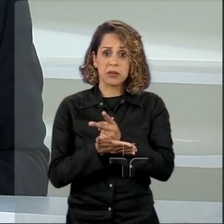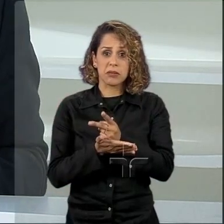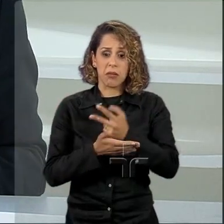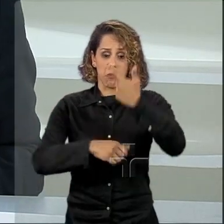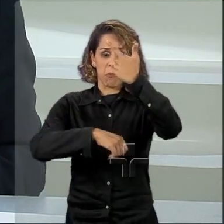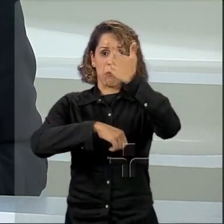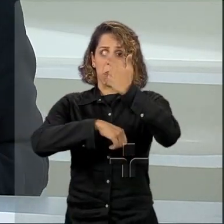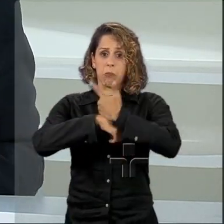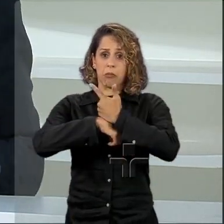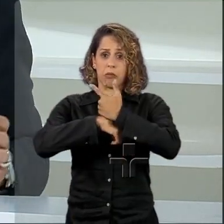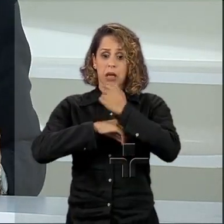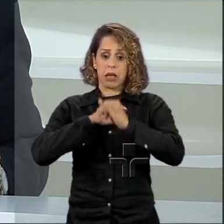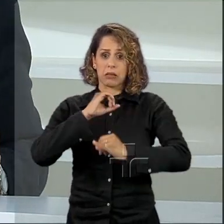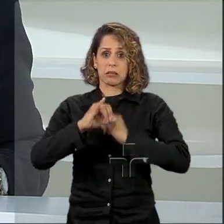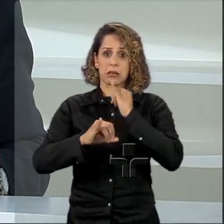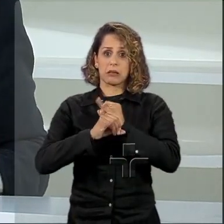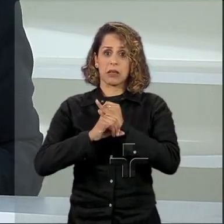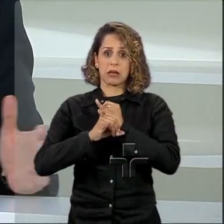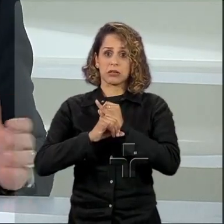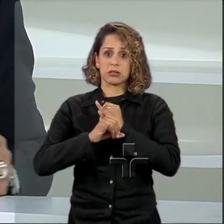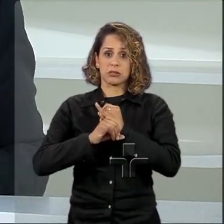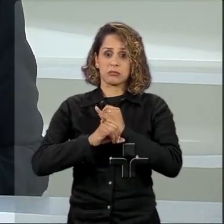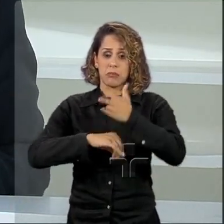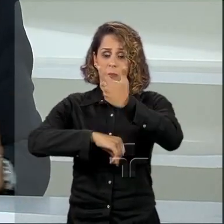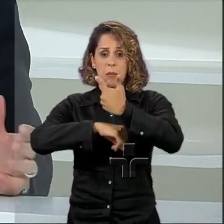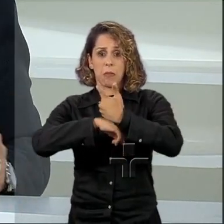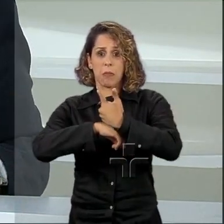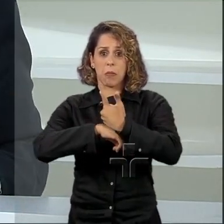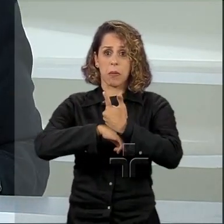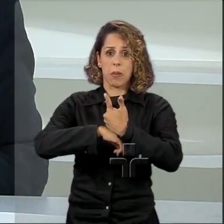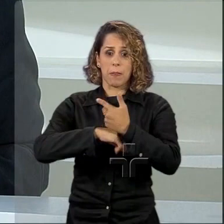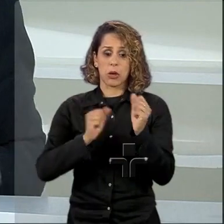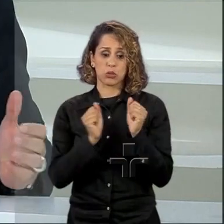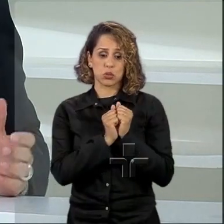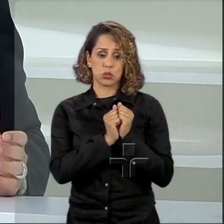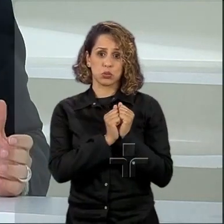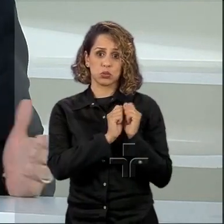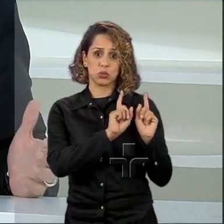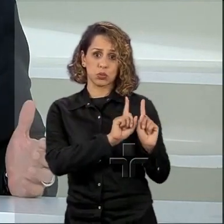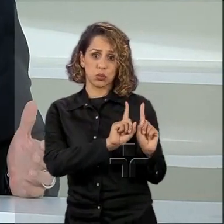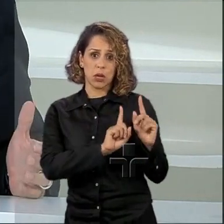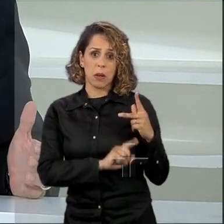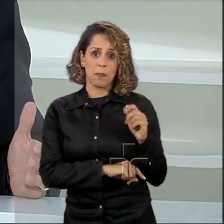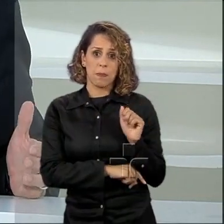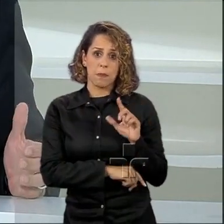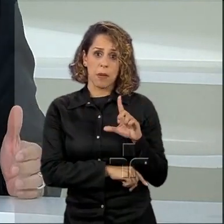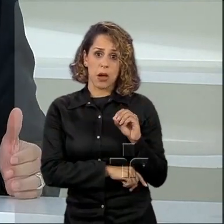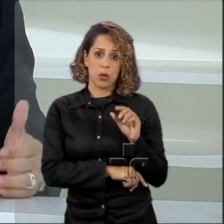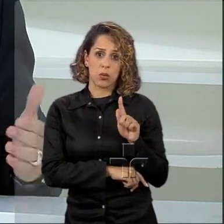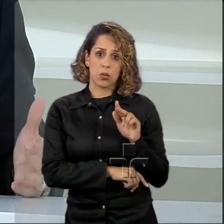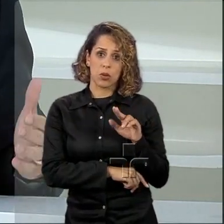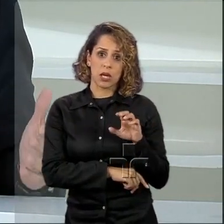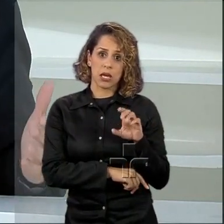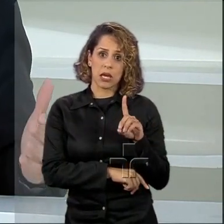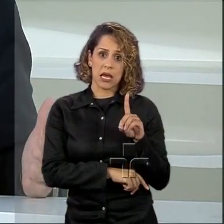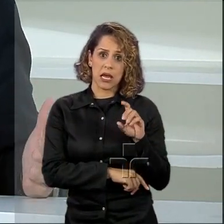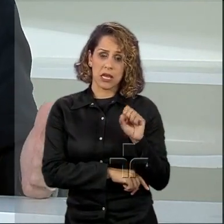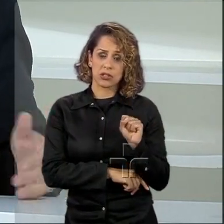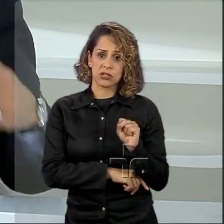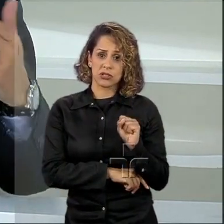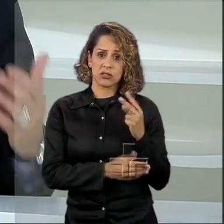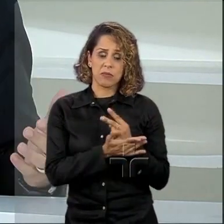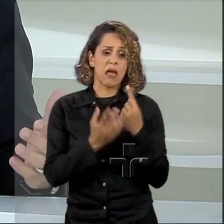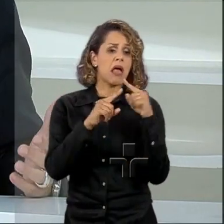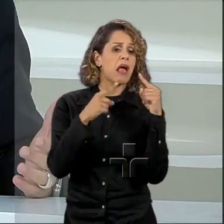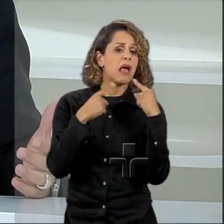lado do Paulo Guedes, reclamando das urnas, reclamando do resultado, dizendo que o sujeito teve 46% dos